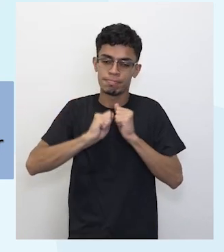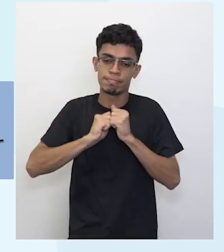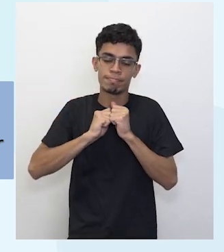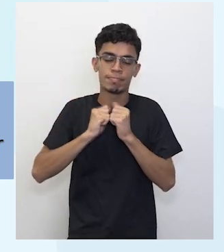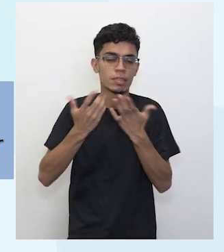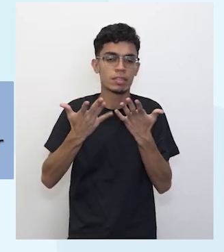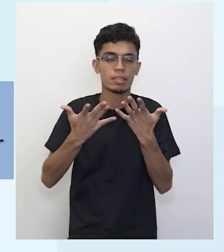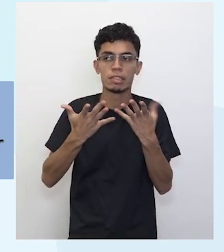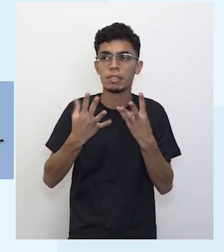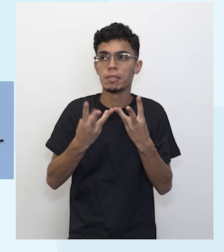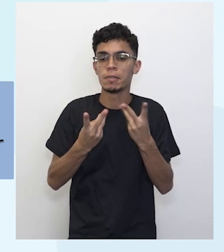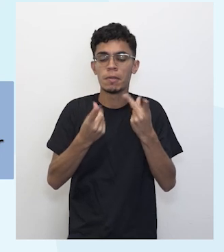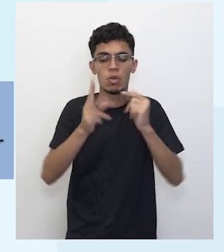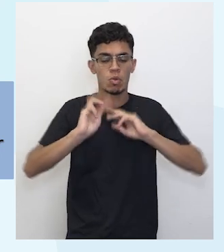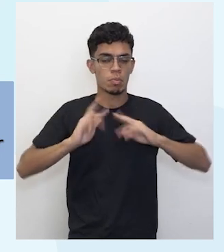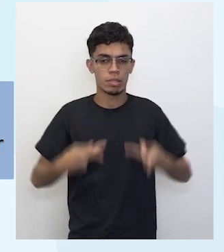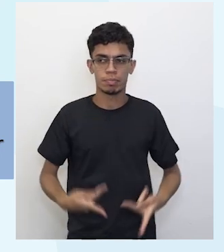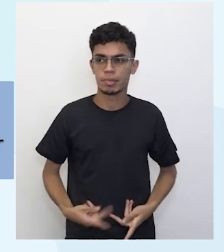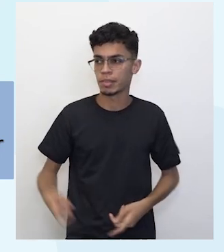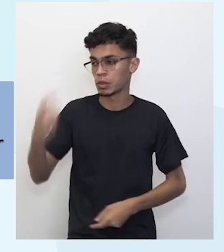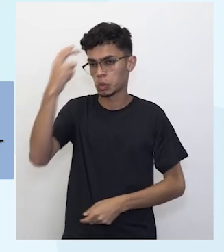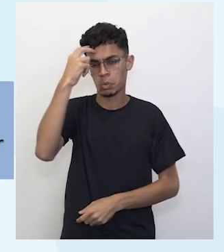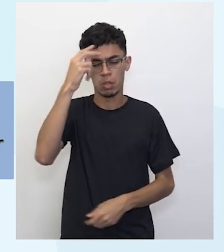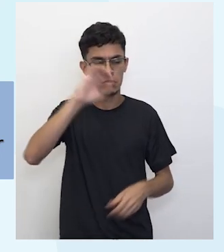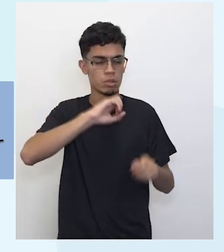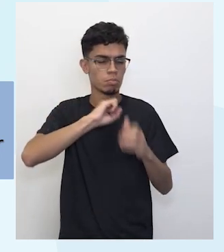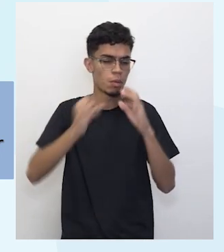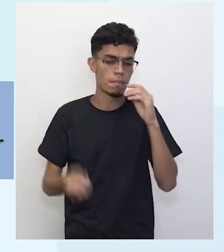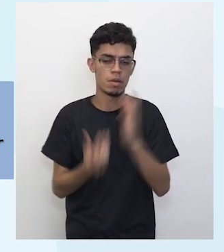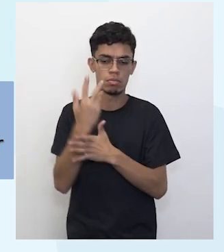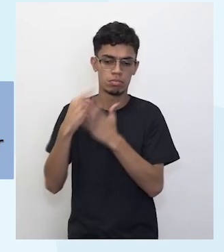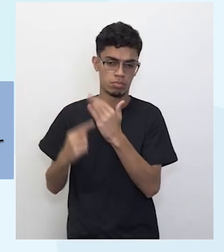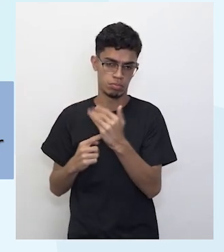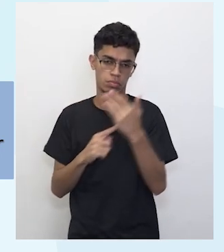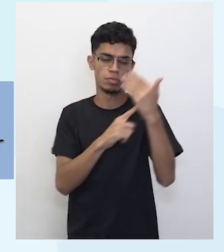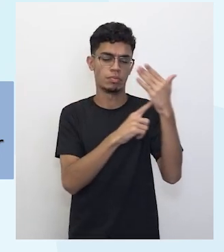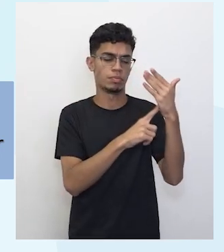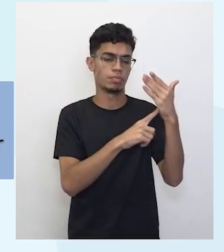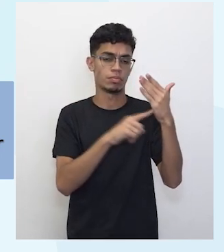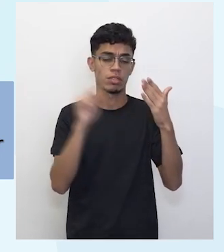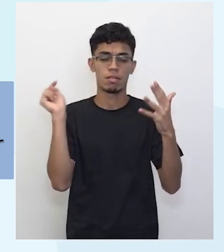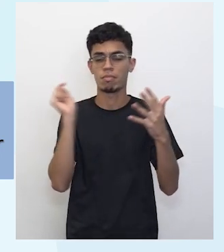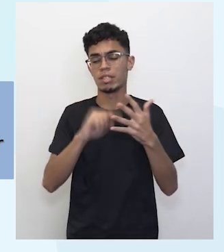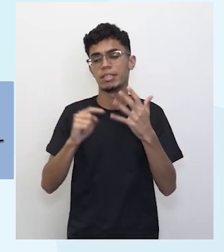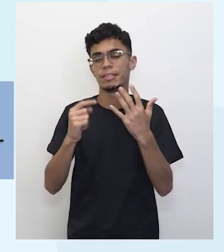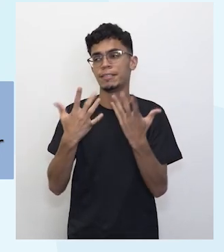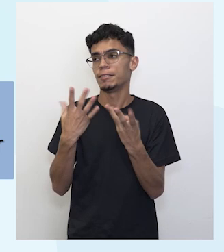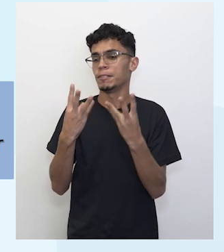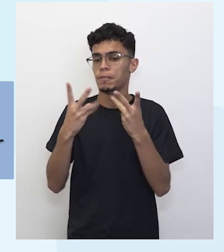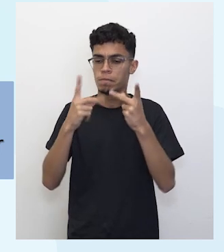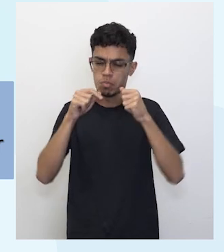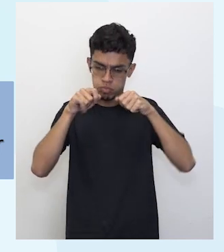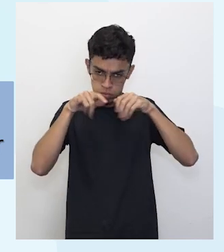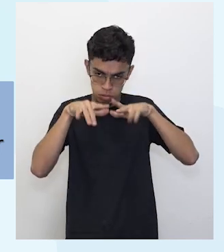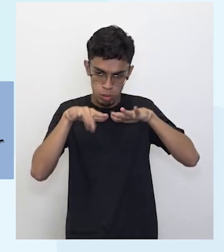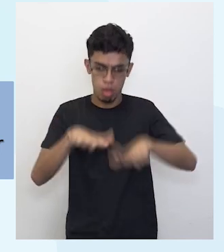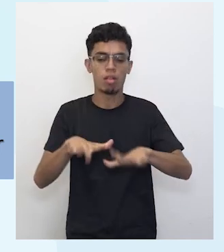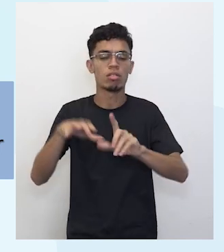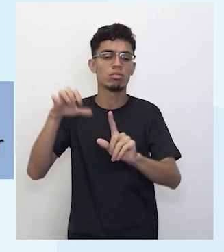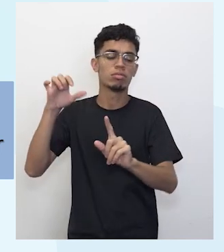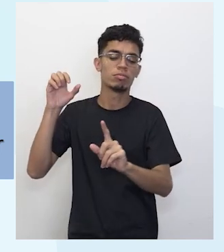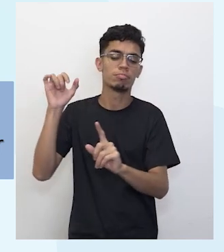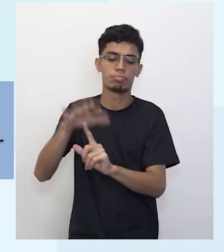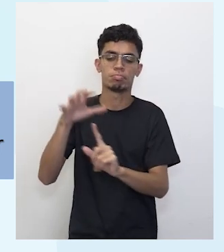humanos vivem dentro de uma cultura, produzem tecnologia. Essas tecnologias, elas são meios pelos quais